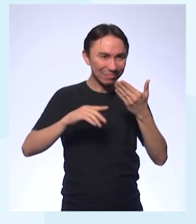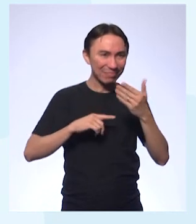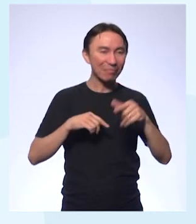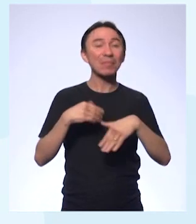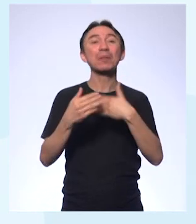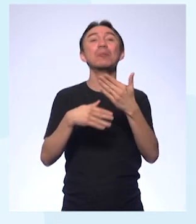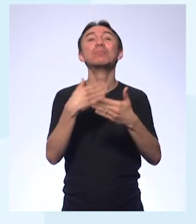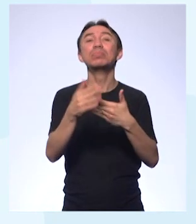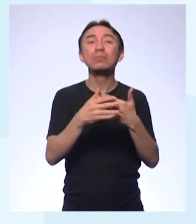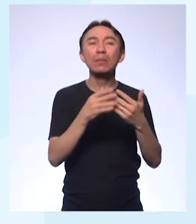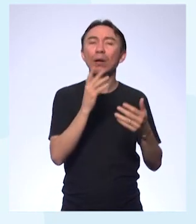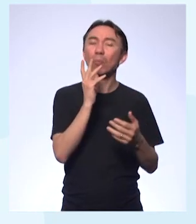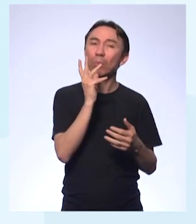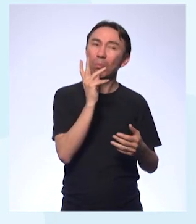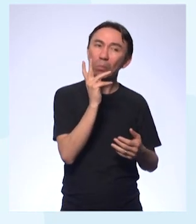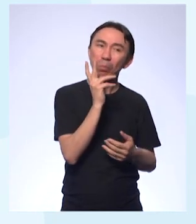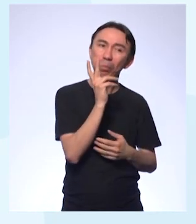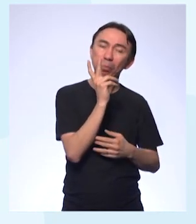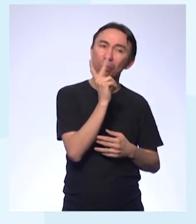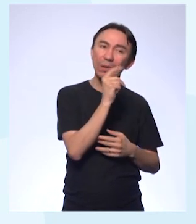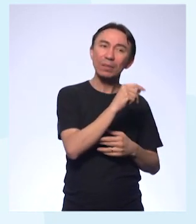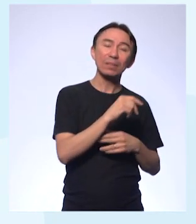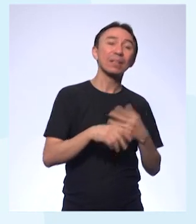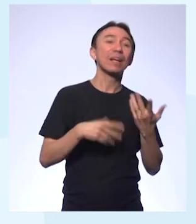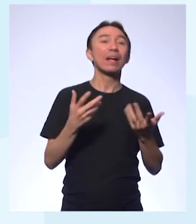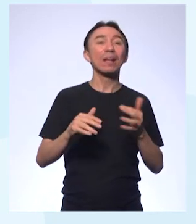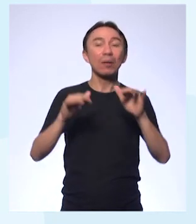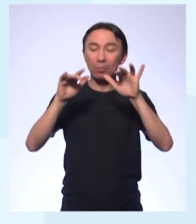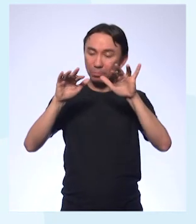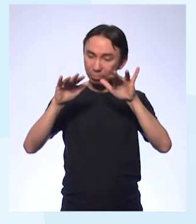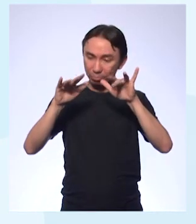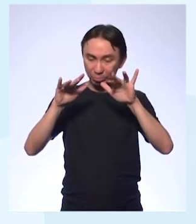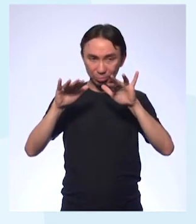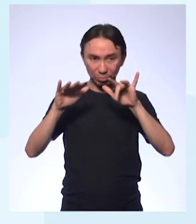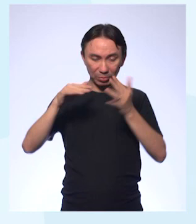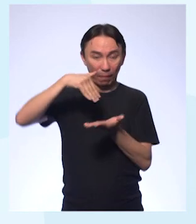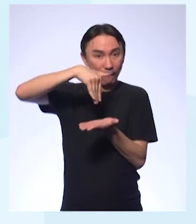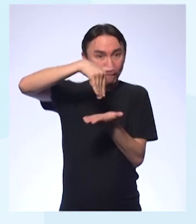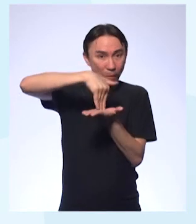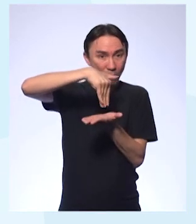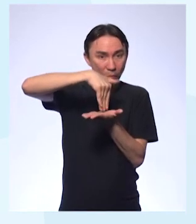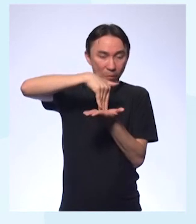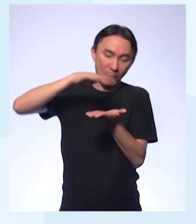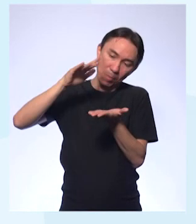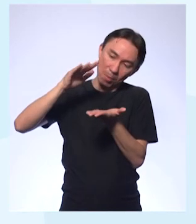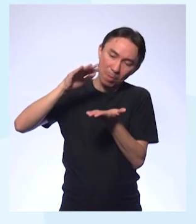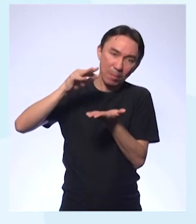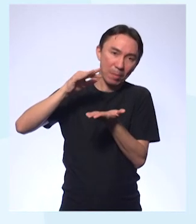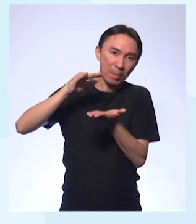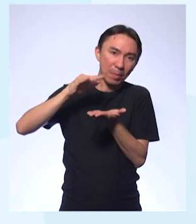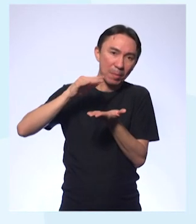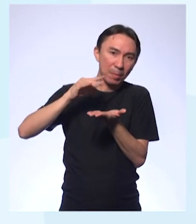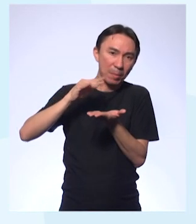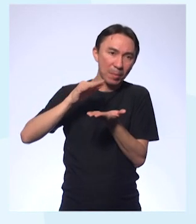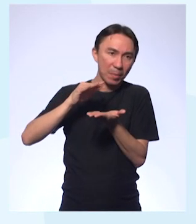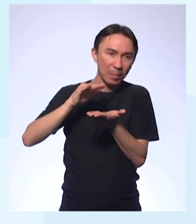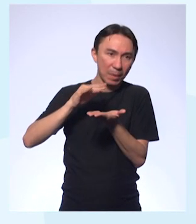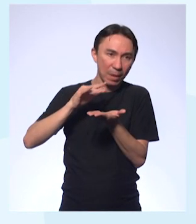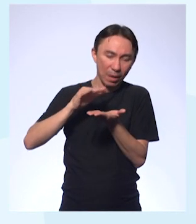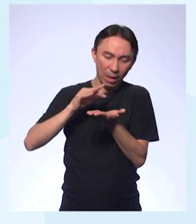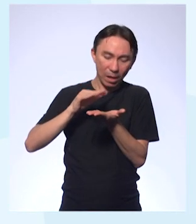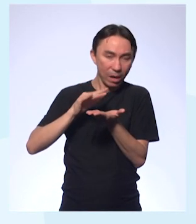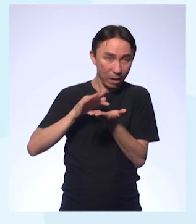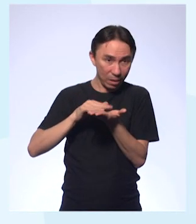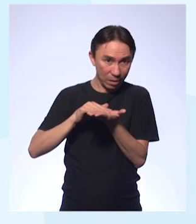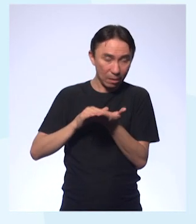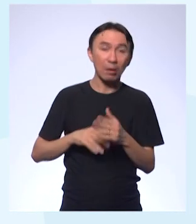que eu vou ter o quê? Essa floculação ela vai se depositar no final, perfeito? Aí, depois desta floculação, eu